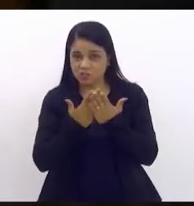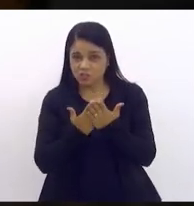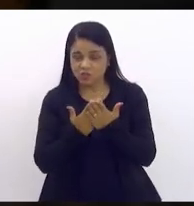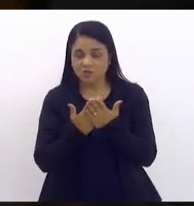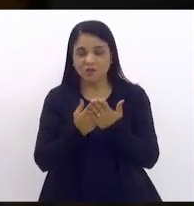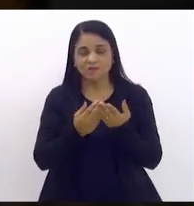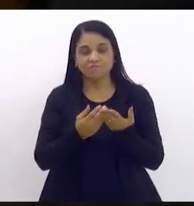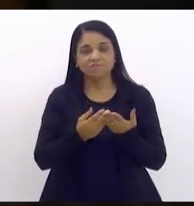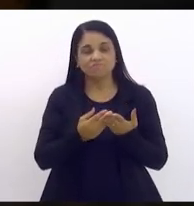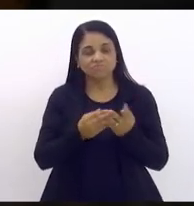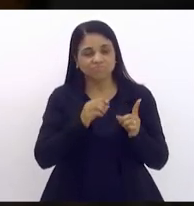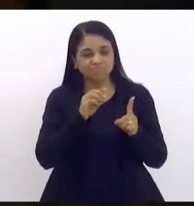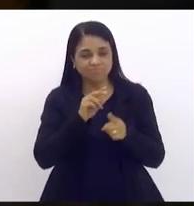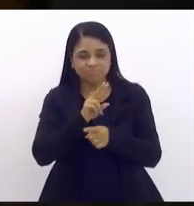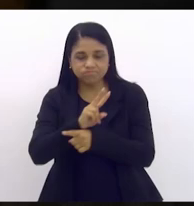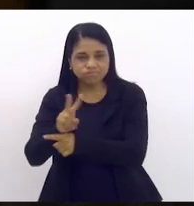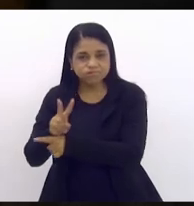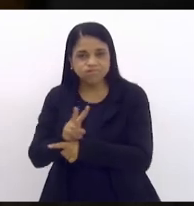à população ali,